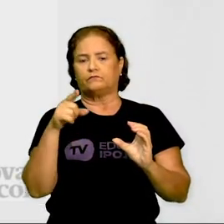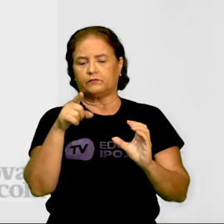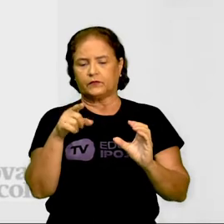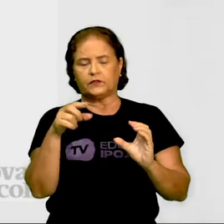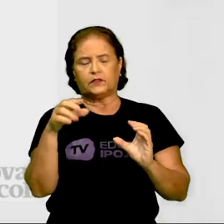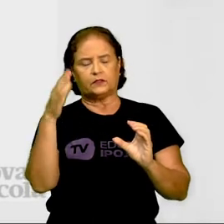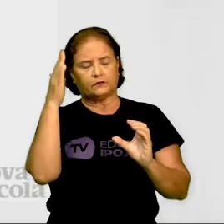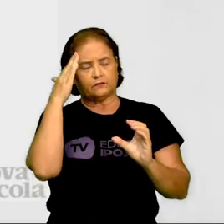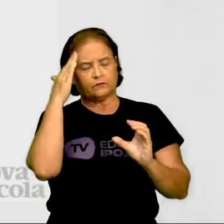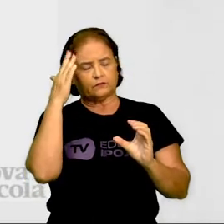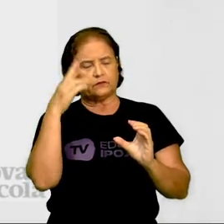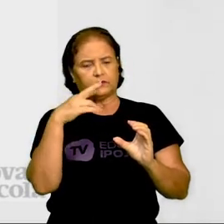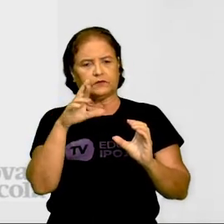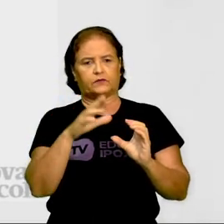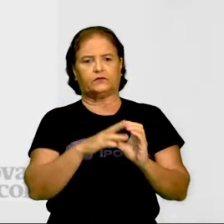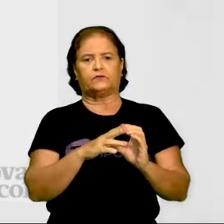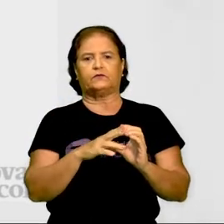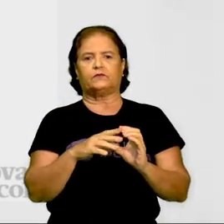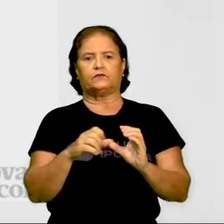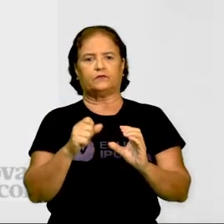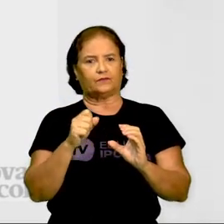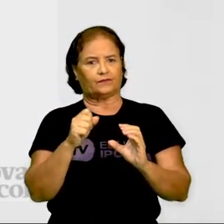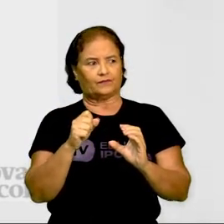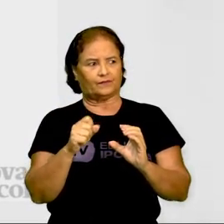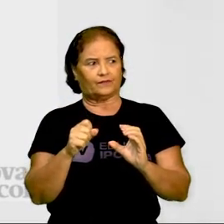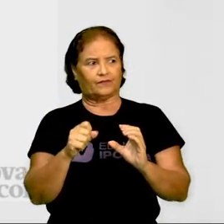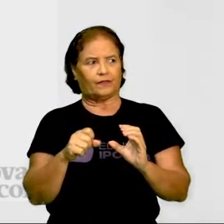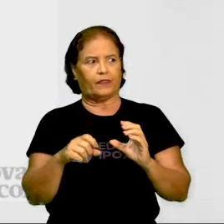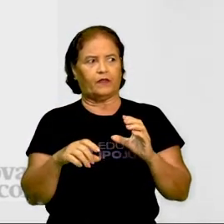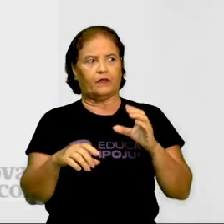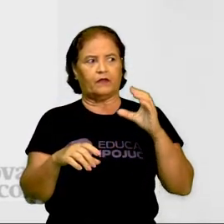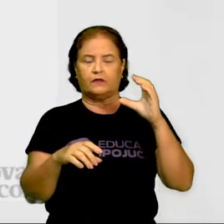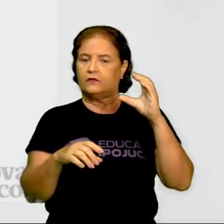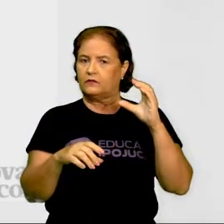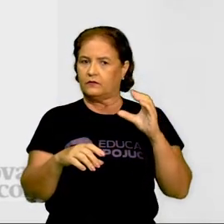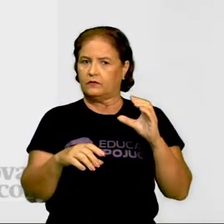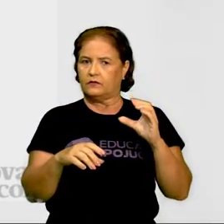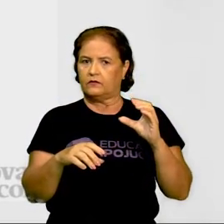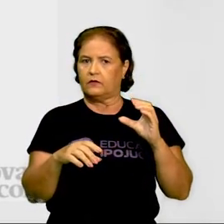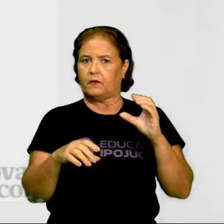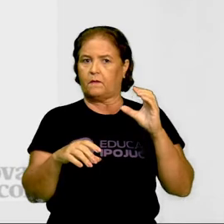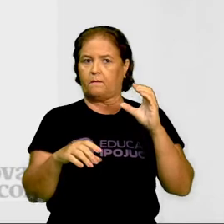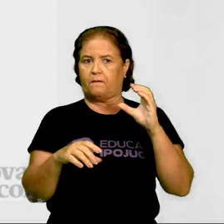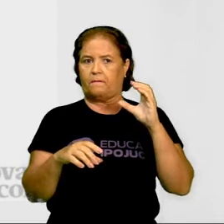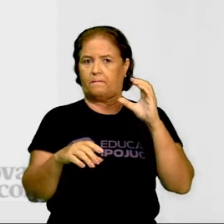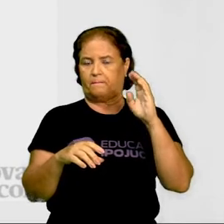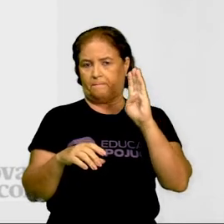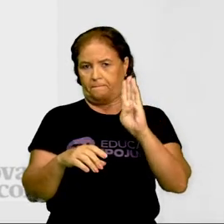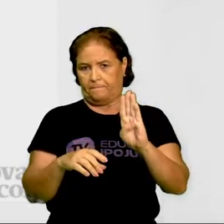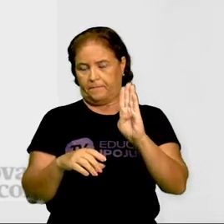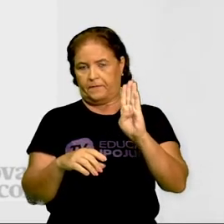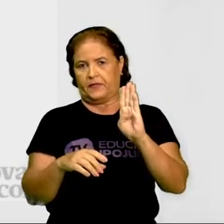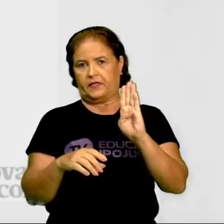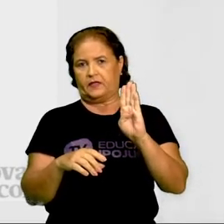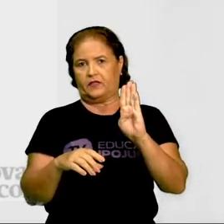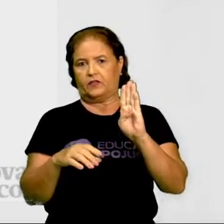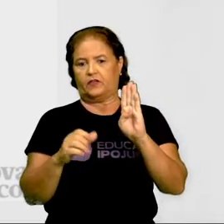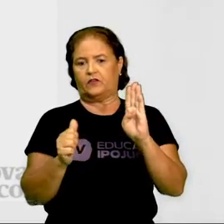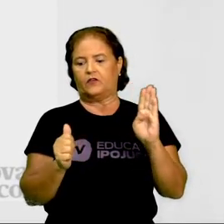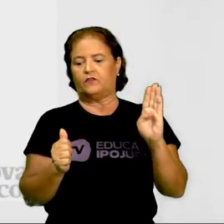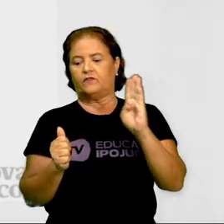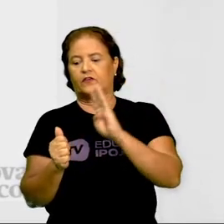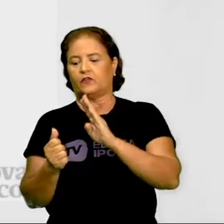pensarem. Muito bem, né, crianças? Seria o grupo B, porque tem o quê aqui?